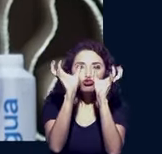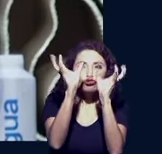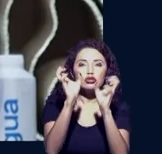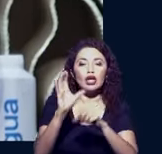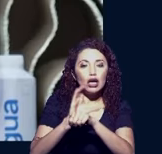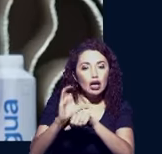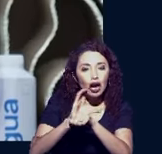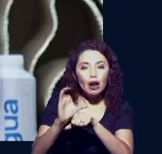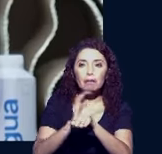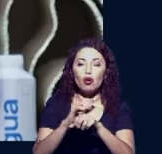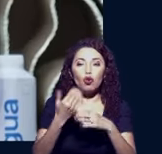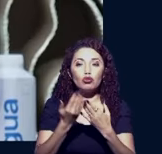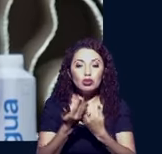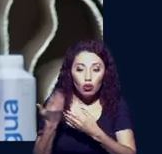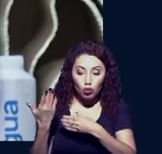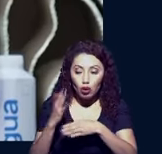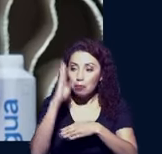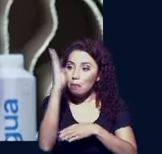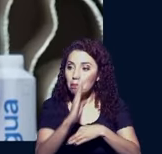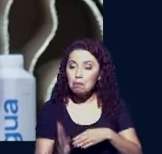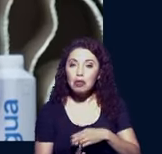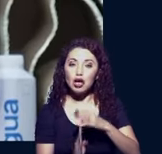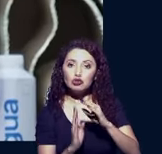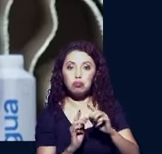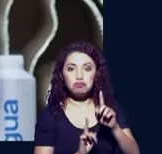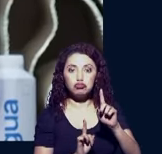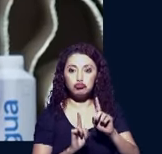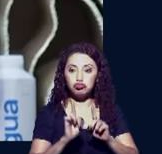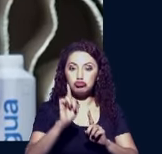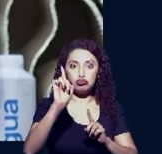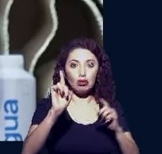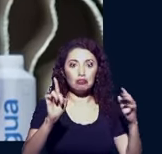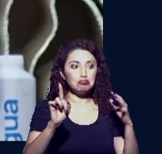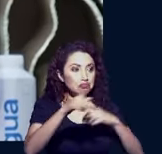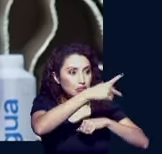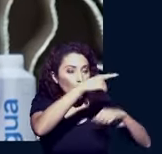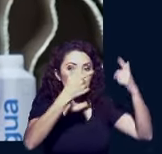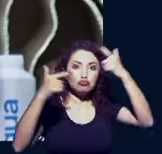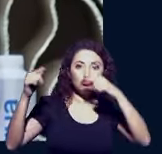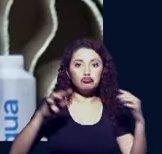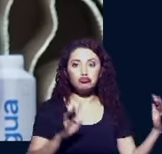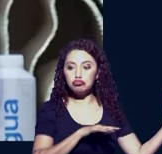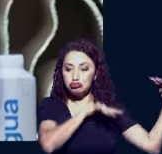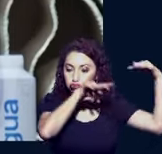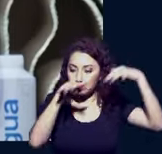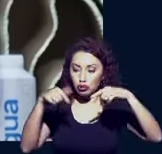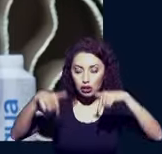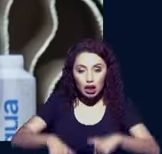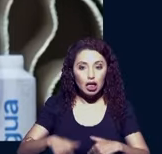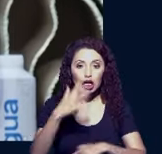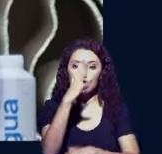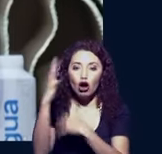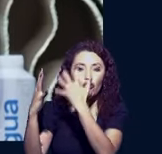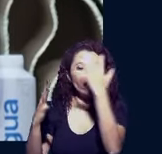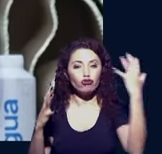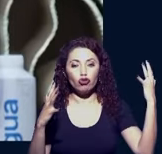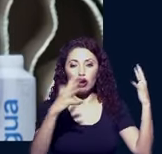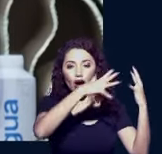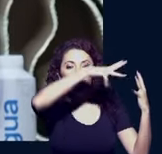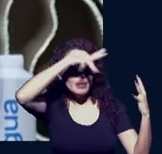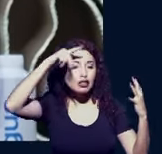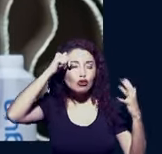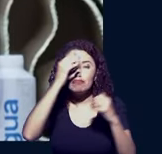atenções e faz com que a nossa floresta amazônica a maior floresta tropical do planeta seja o maior tesouro nesse novo